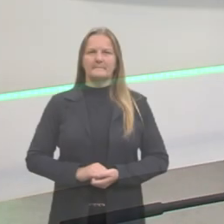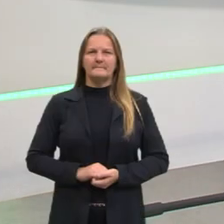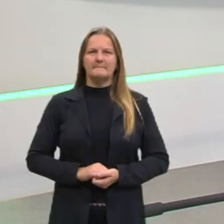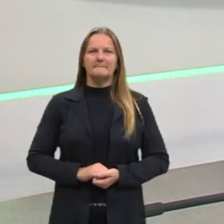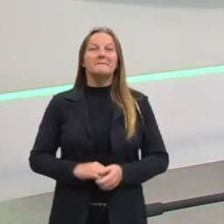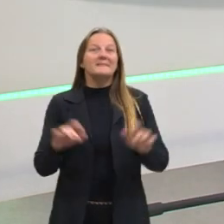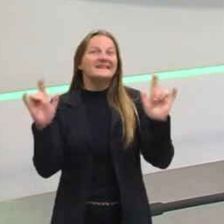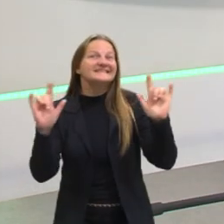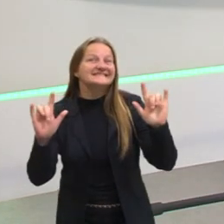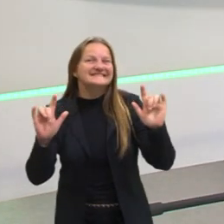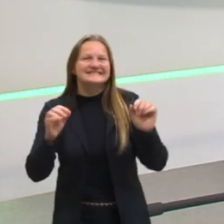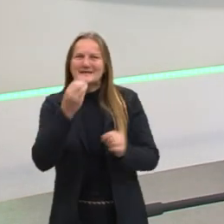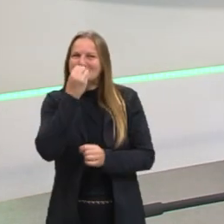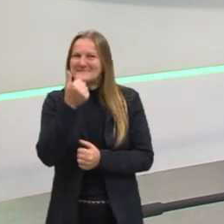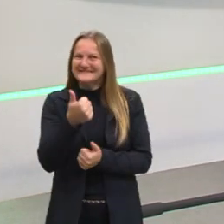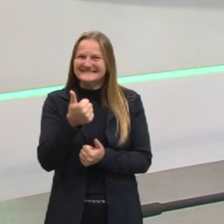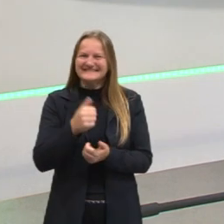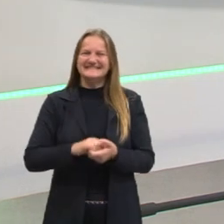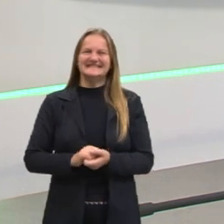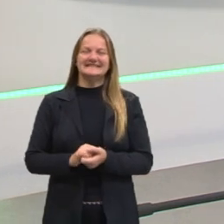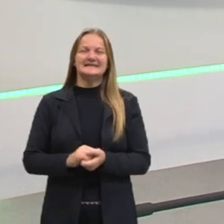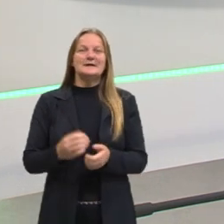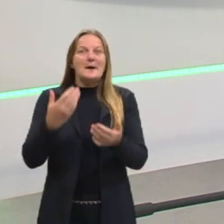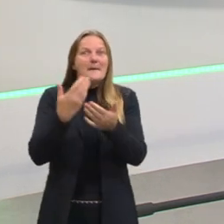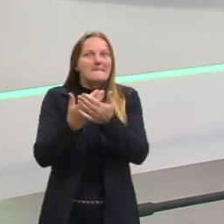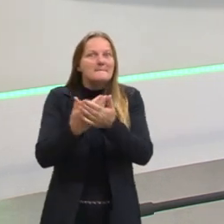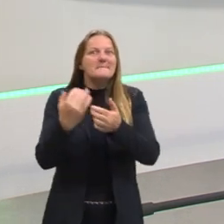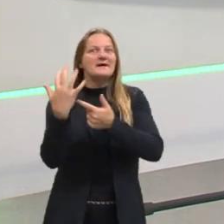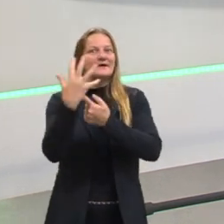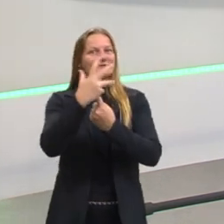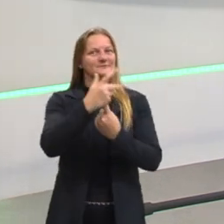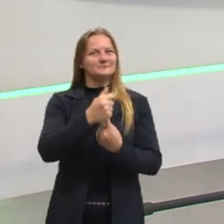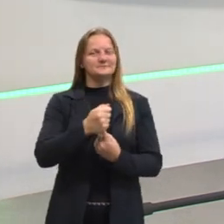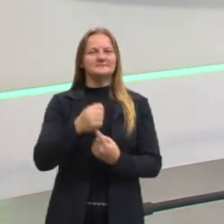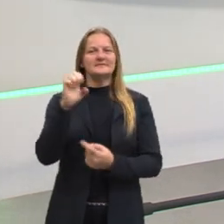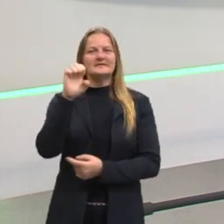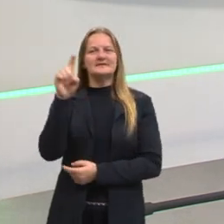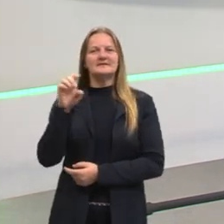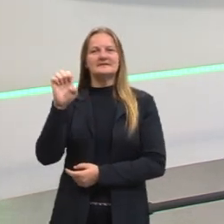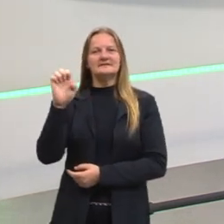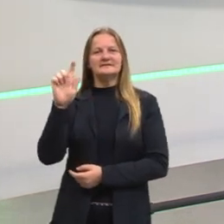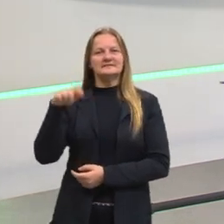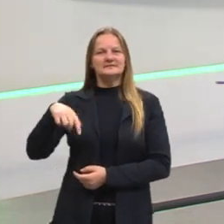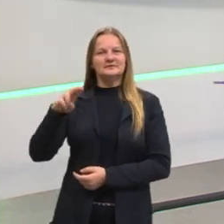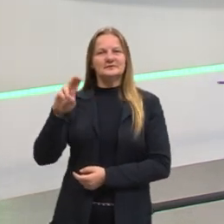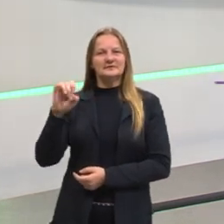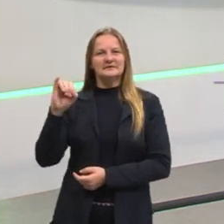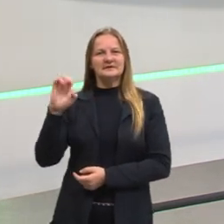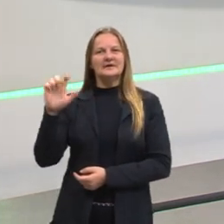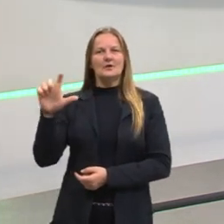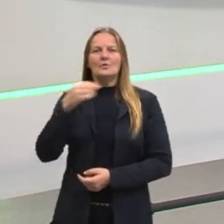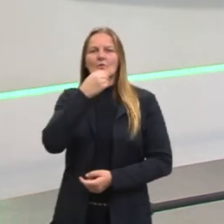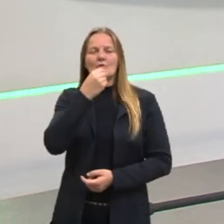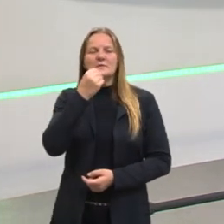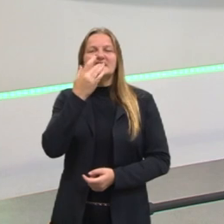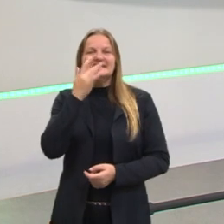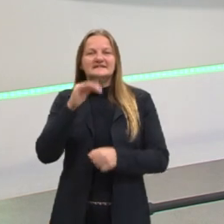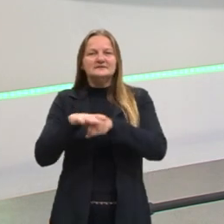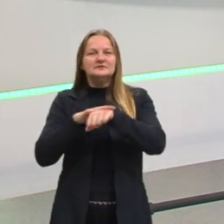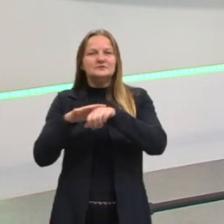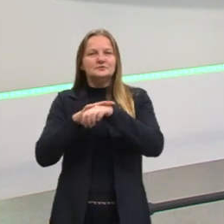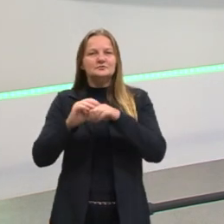e aí pessoal beleza vamos para mais uma aula de arte meu nome é Ezequiel Souza Eu sou um homem branco